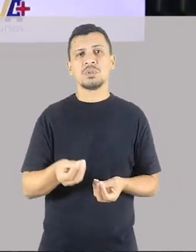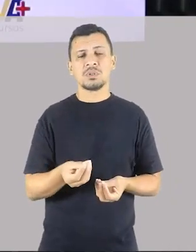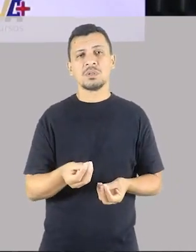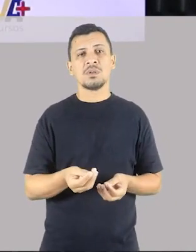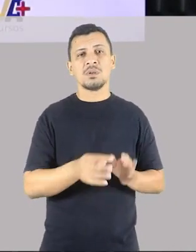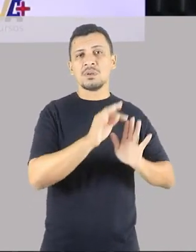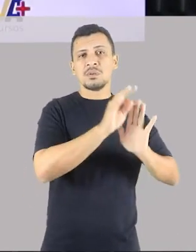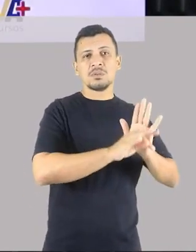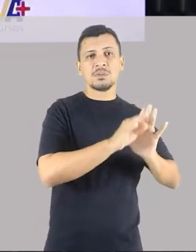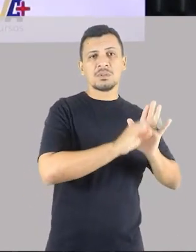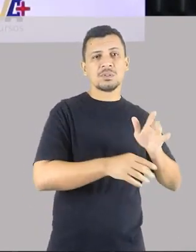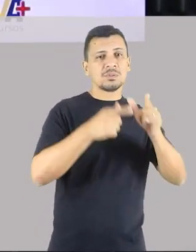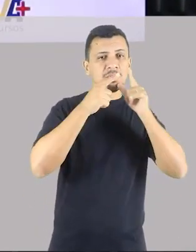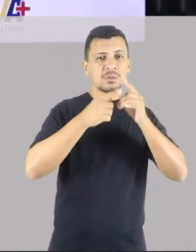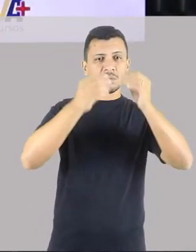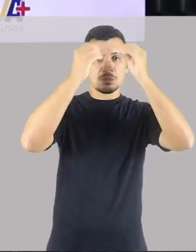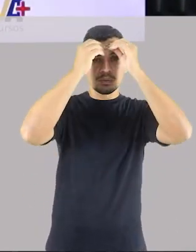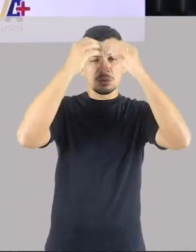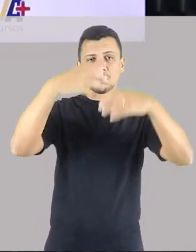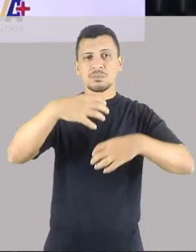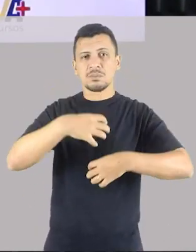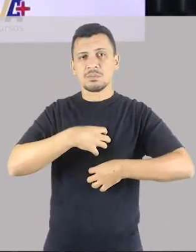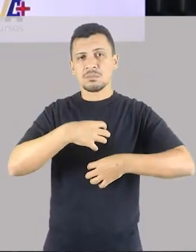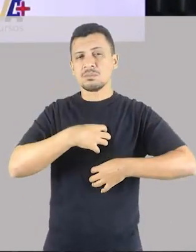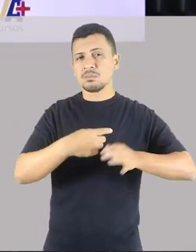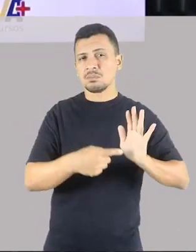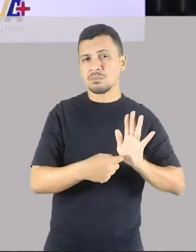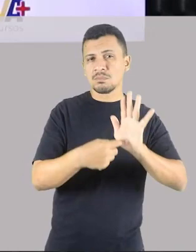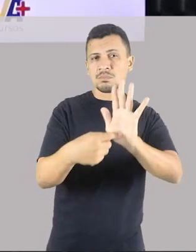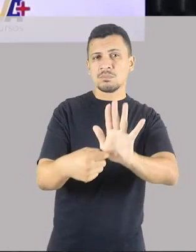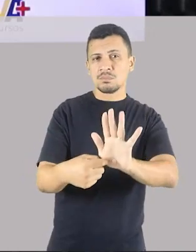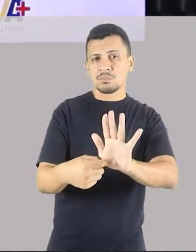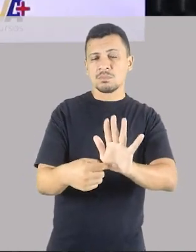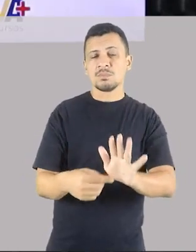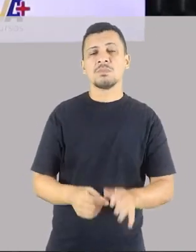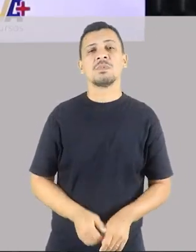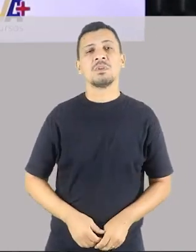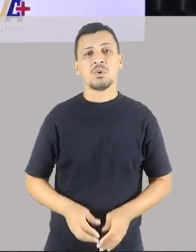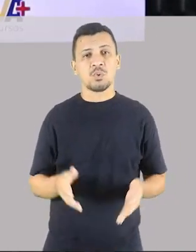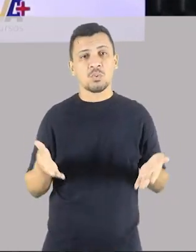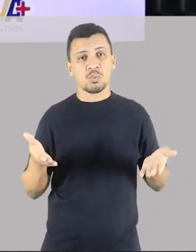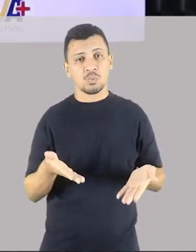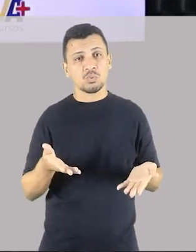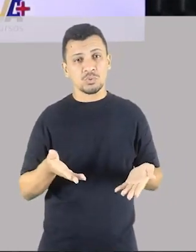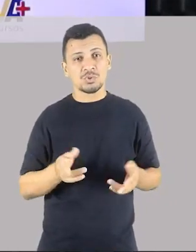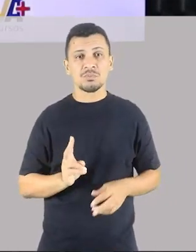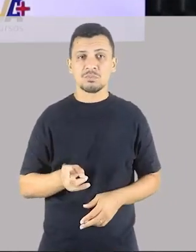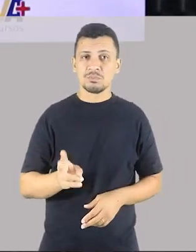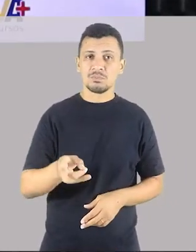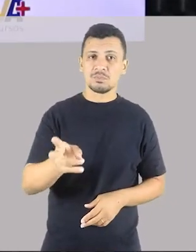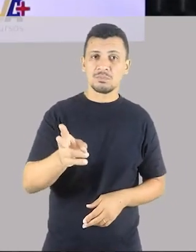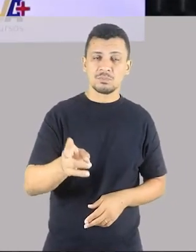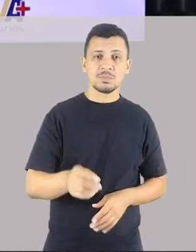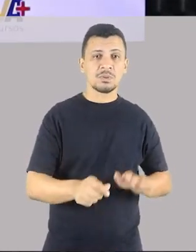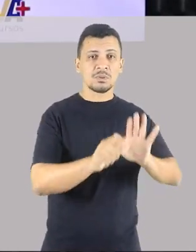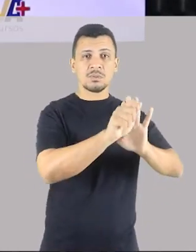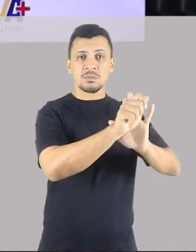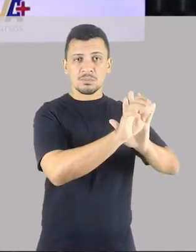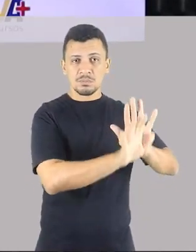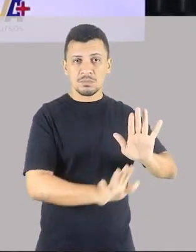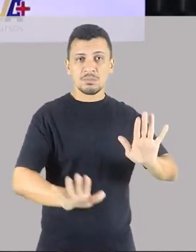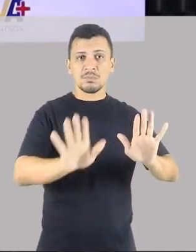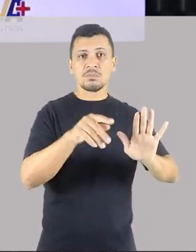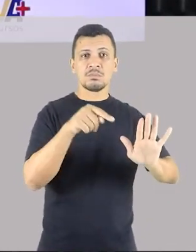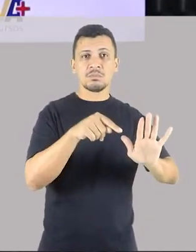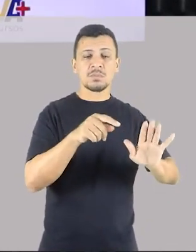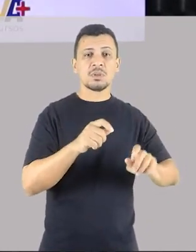expressividade à linguagem. Falamos de algumas e hoje vamos dar continuidade. Afinal de contas, não esqueçam, as figuras semânticas são aquelas